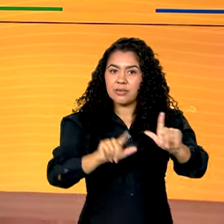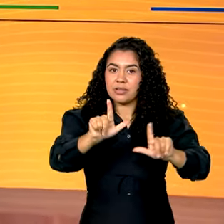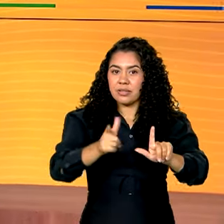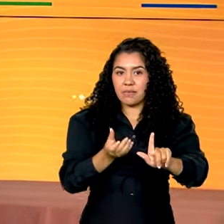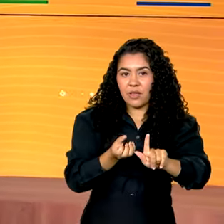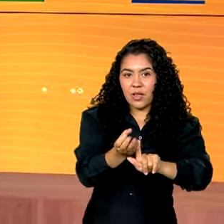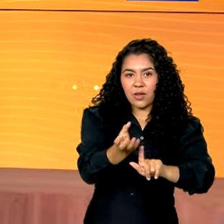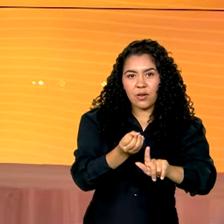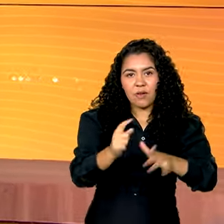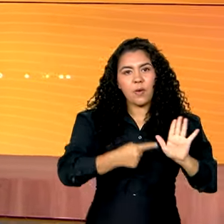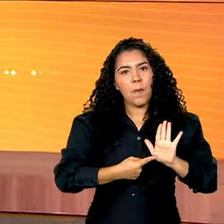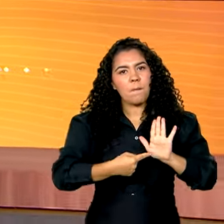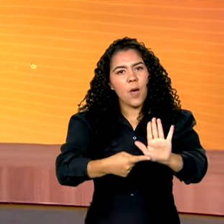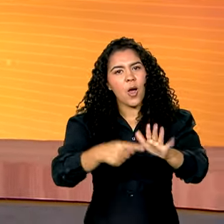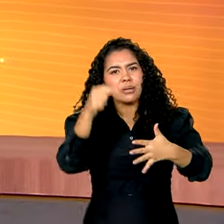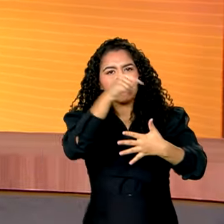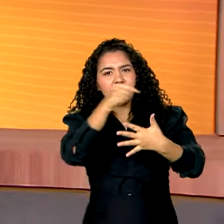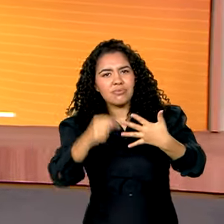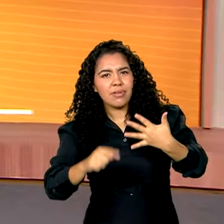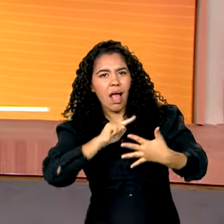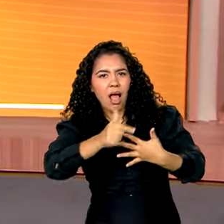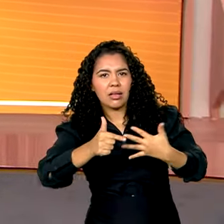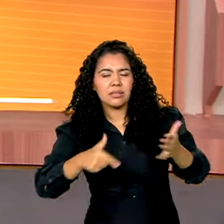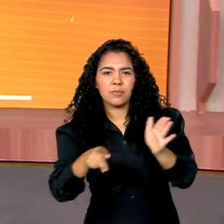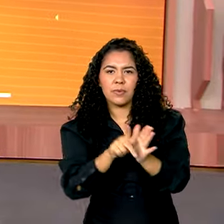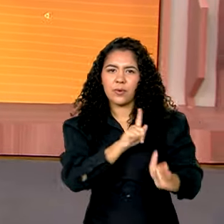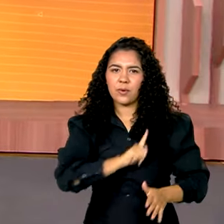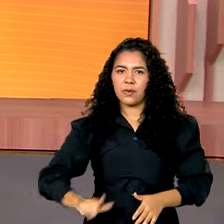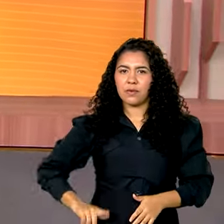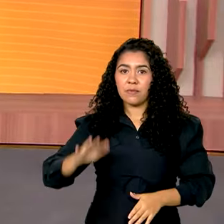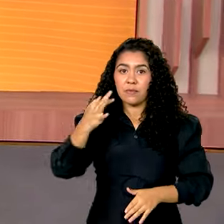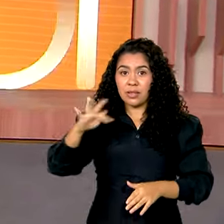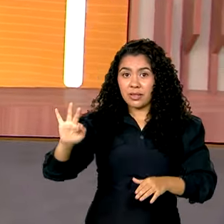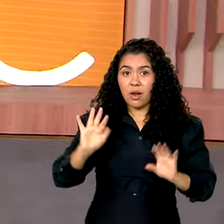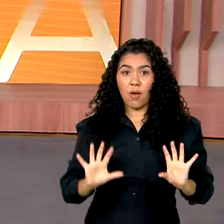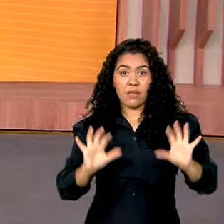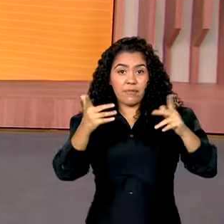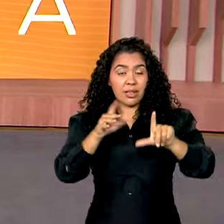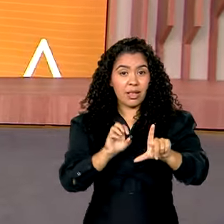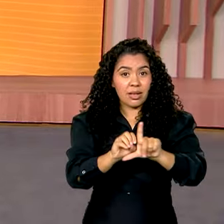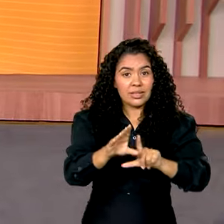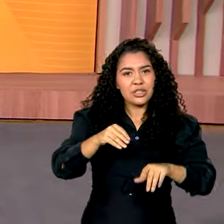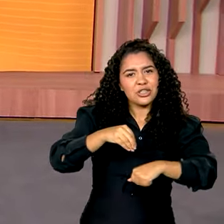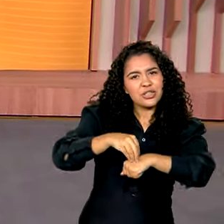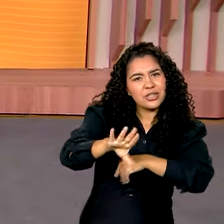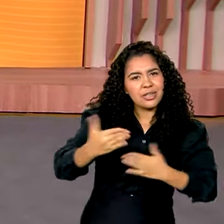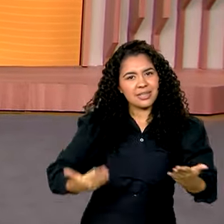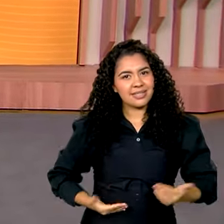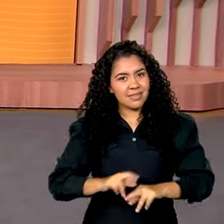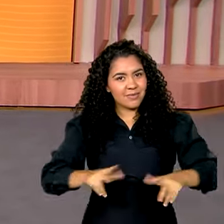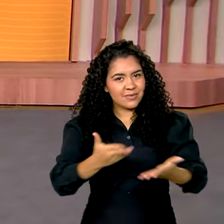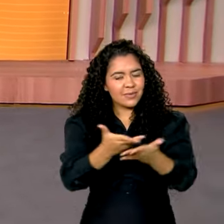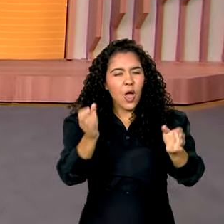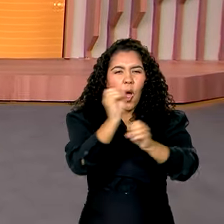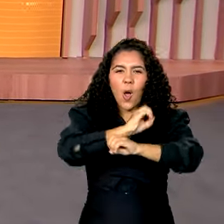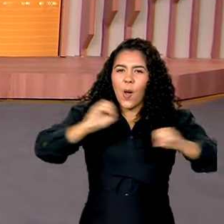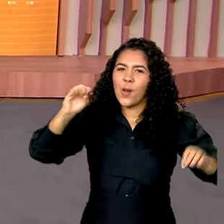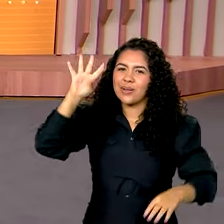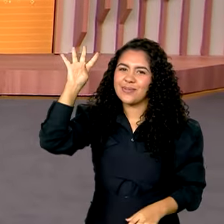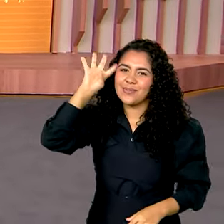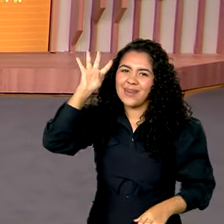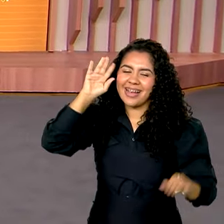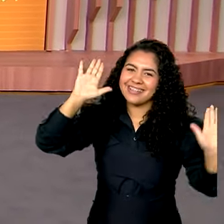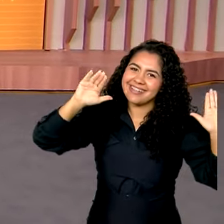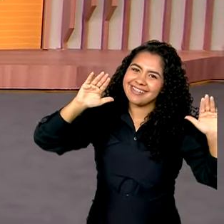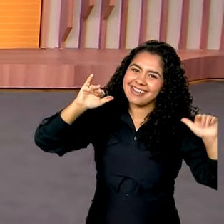todas as ações do governo federal, com eventos ao vivo, dicas e serviços para você, cidadão. Uma ótima quarta-feira.